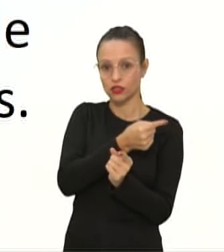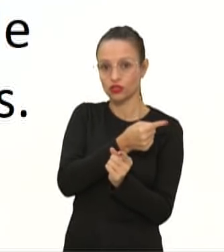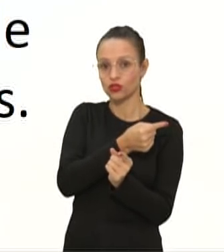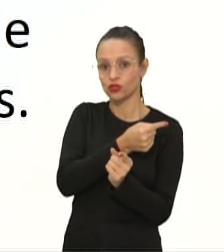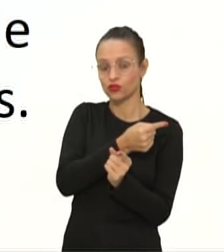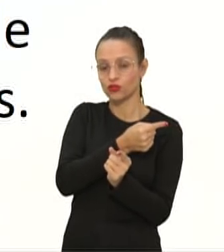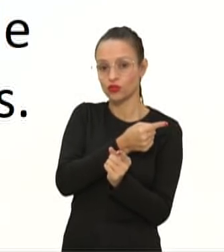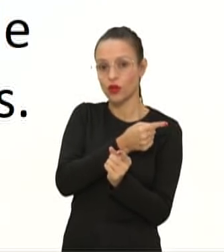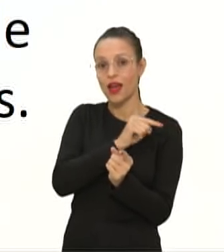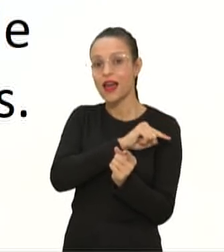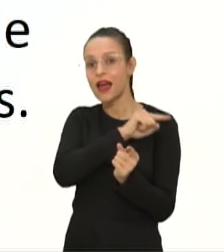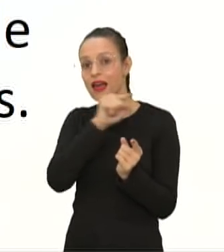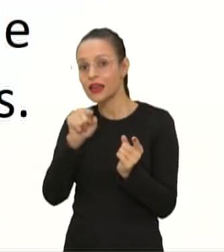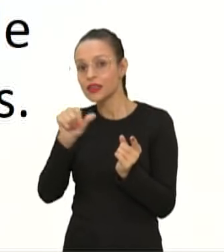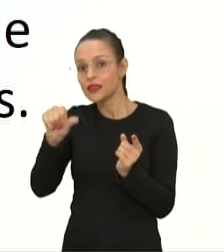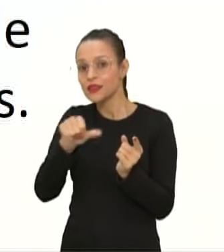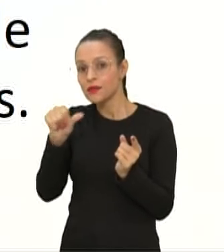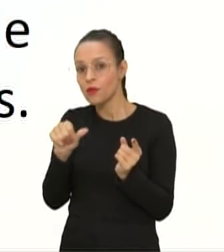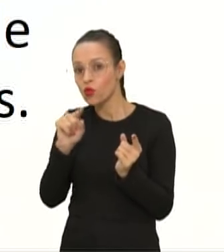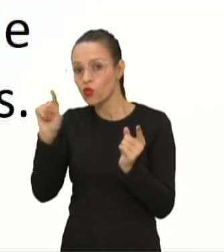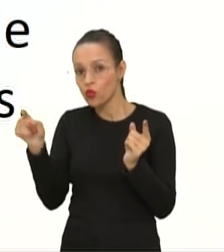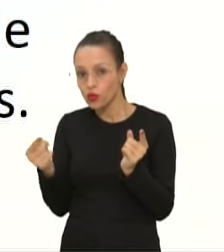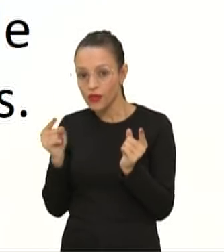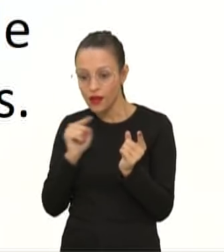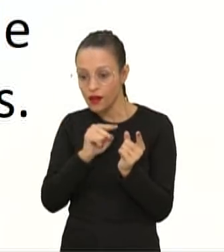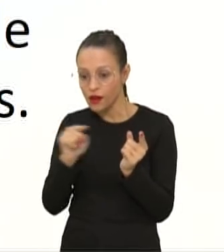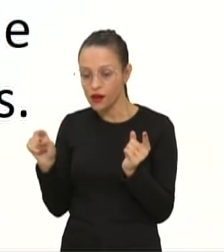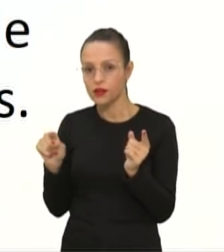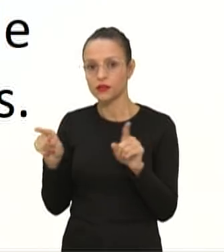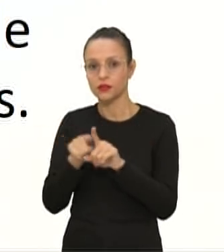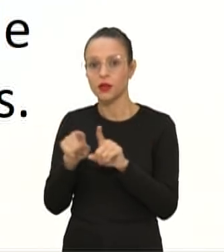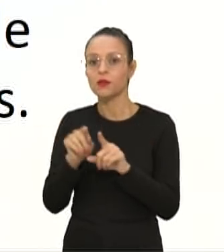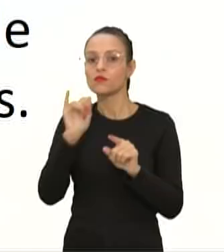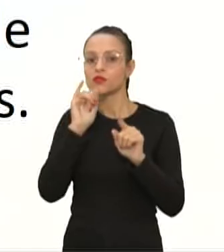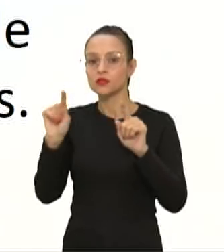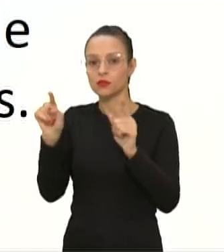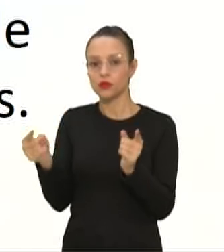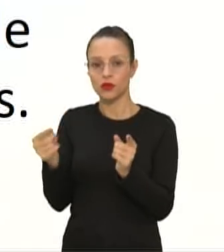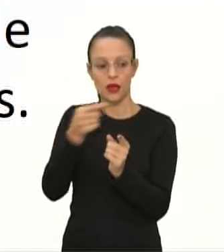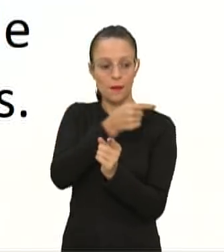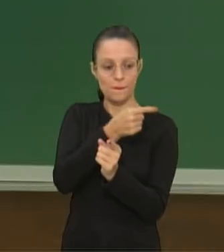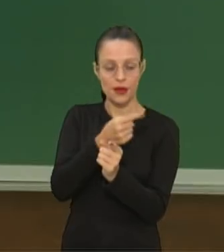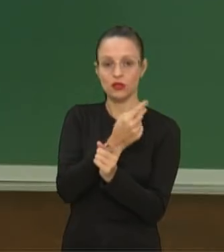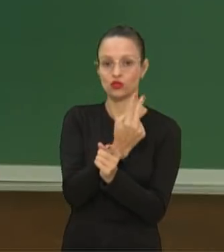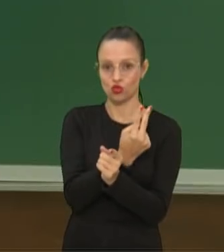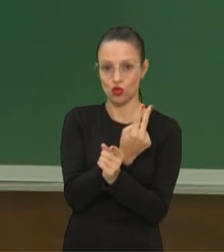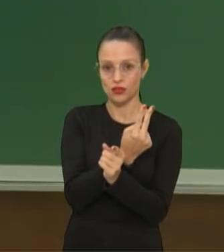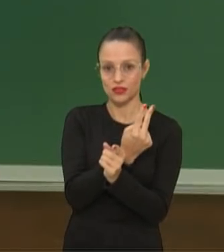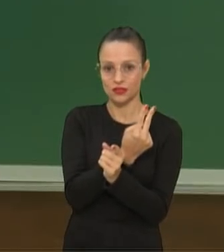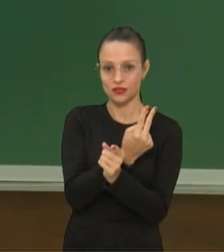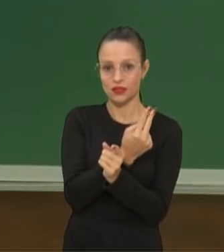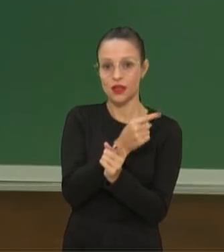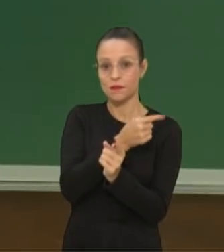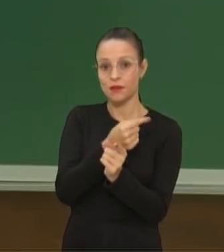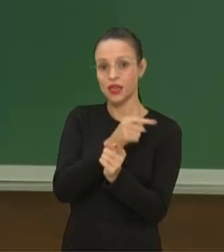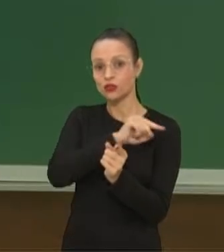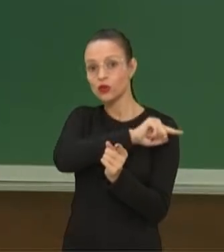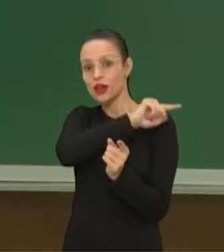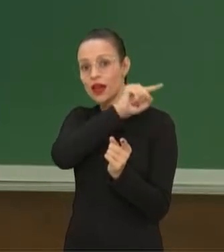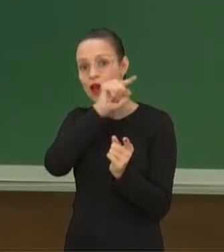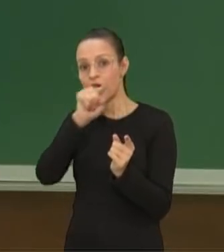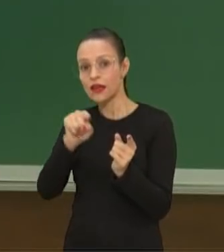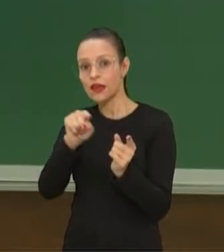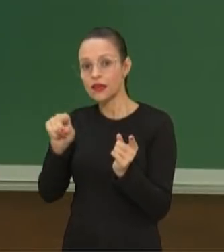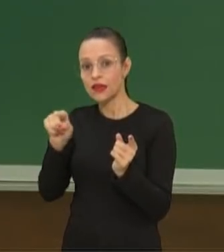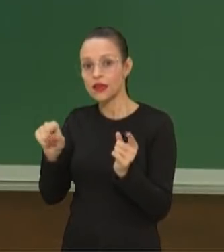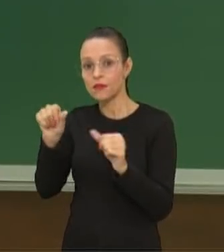sinal inverte os sinais de todos os termos dentro do parênteses. Então, se tiver menos 2 na frente do parênteses, aquele menos vai mudar todos